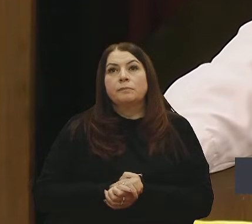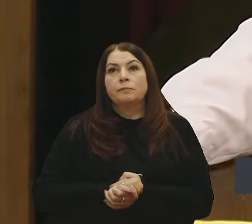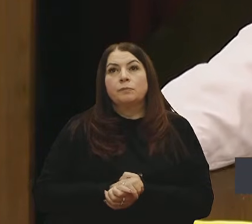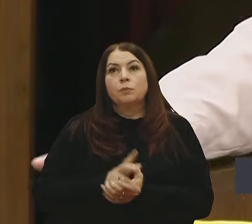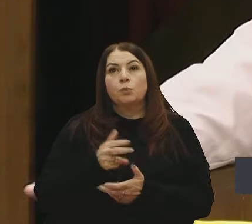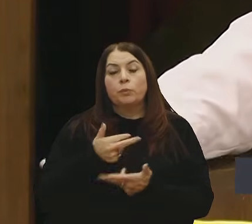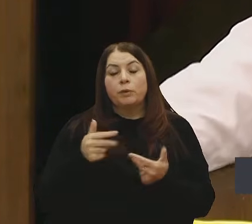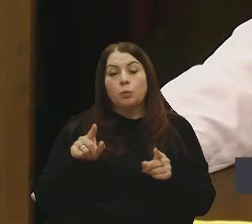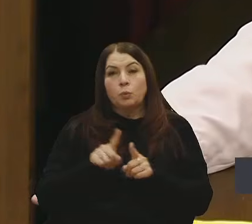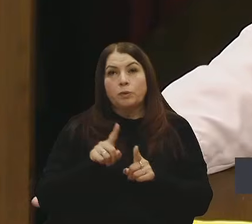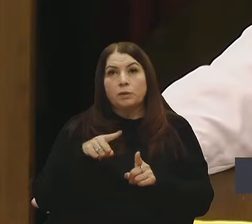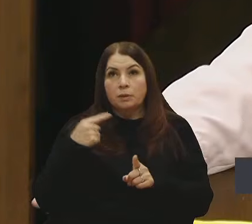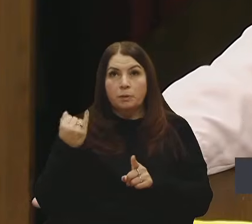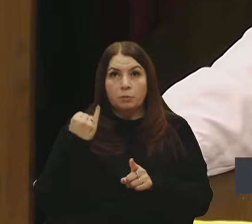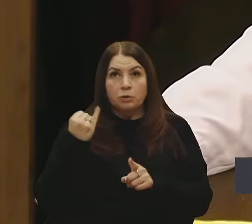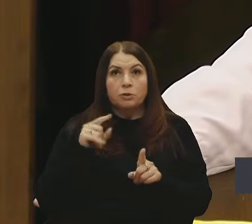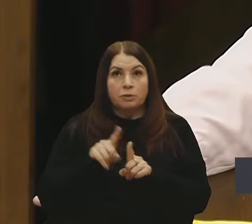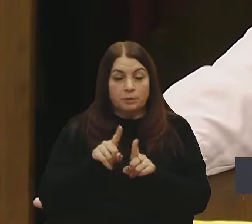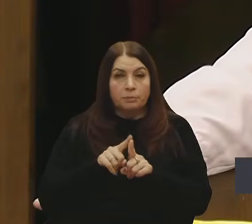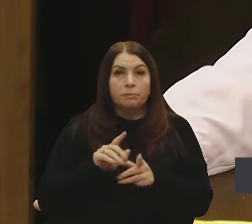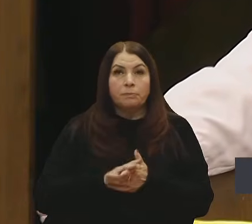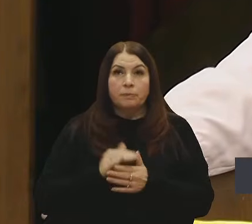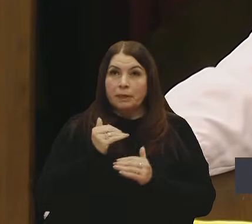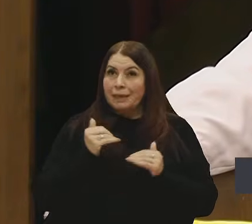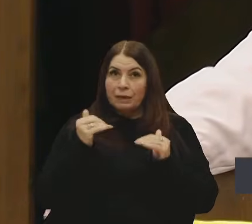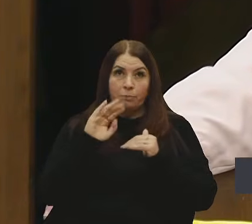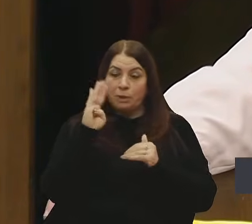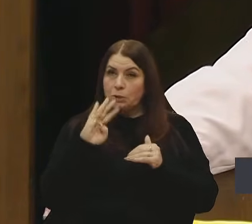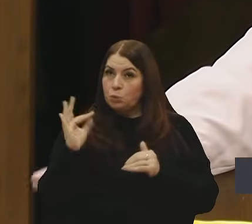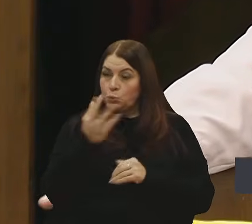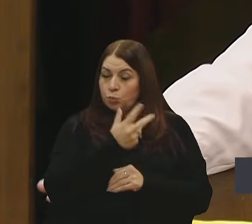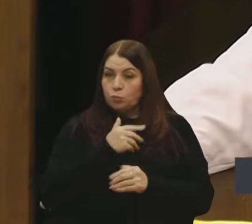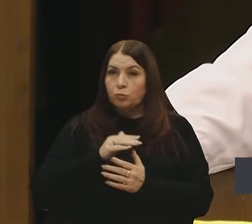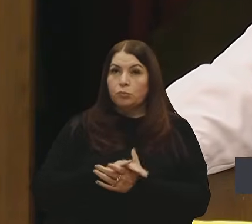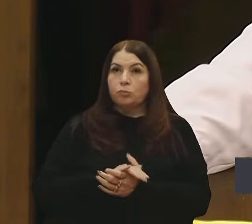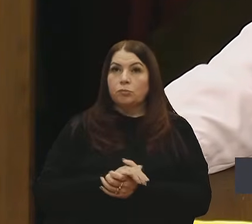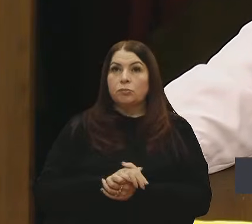Outra coisa que é importante também, a nível nacional,